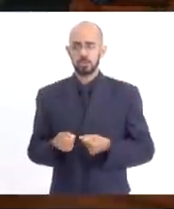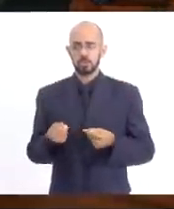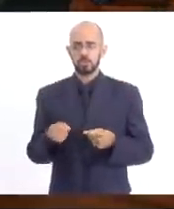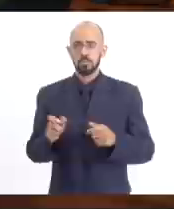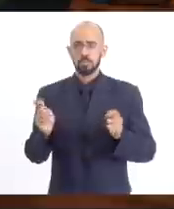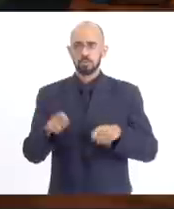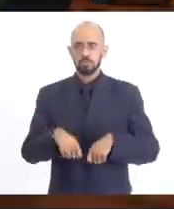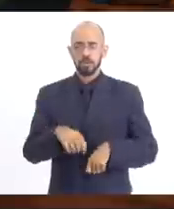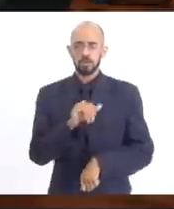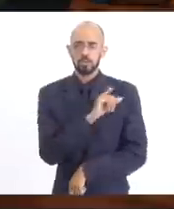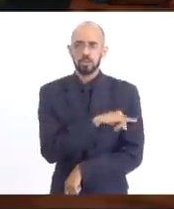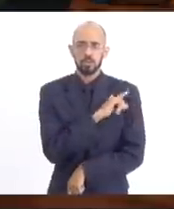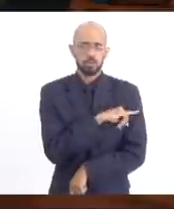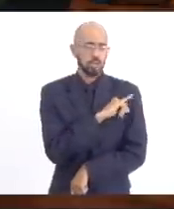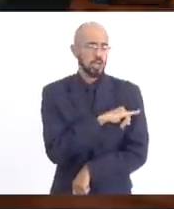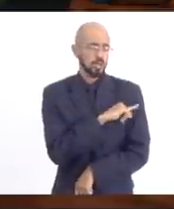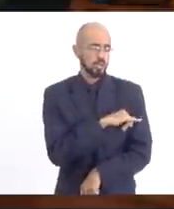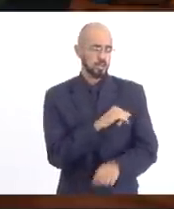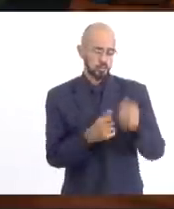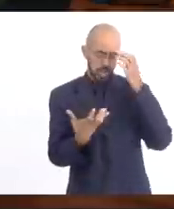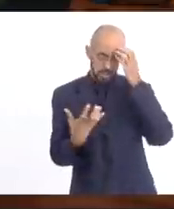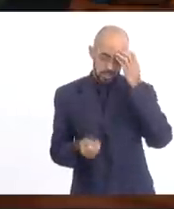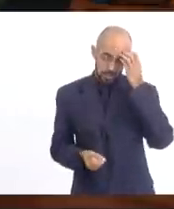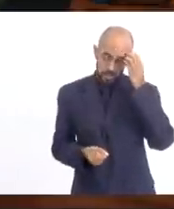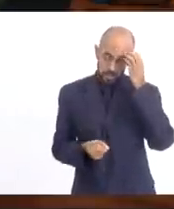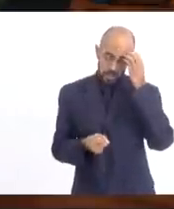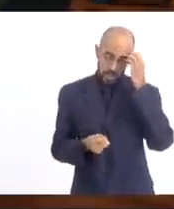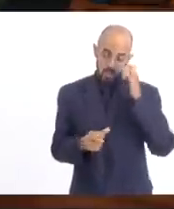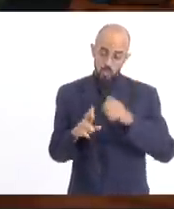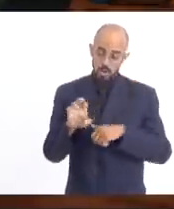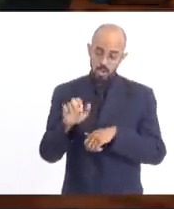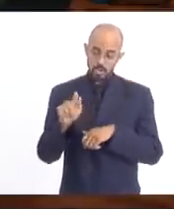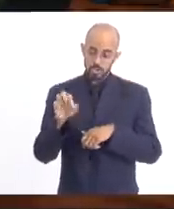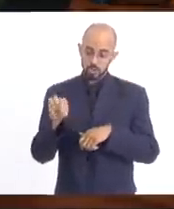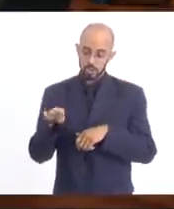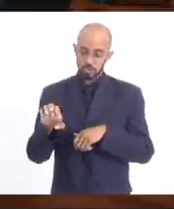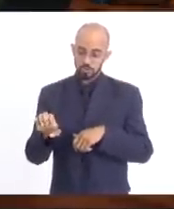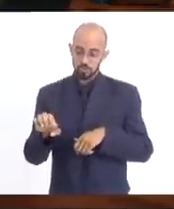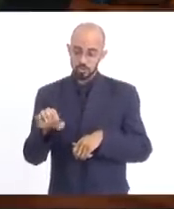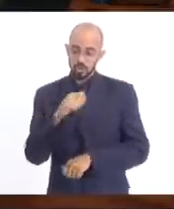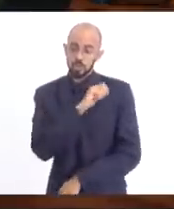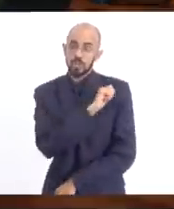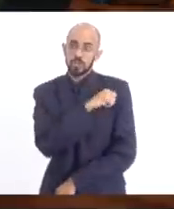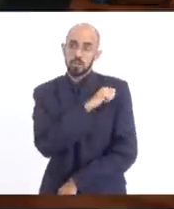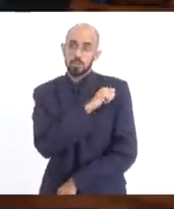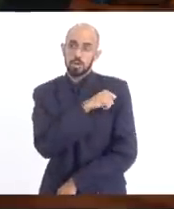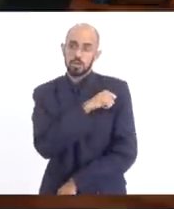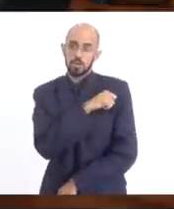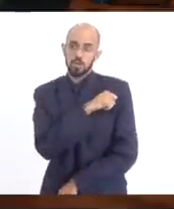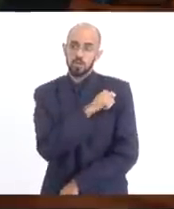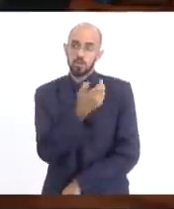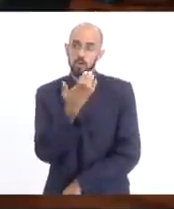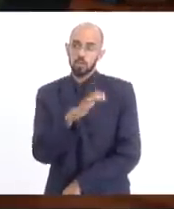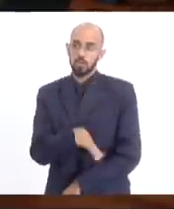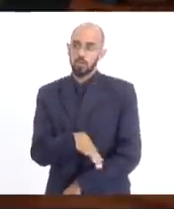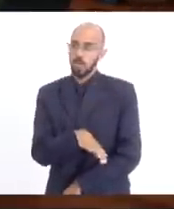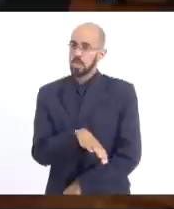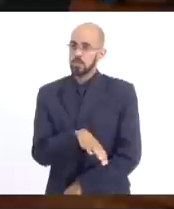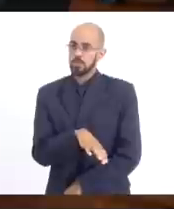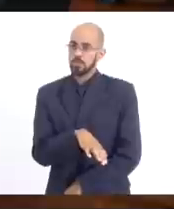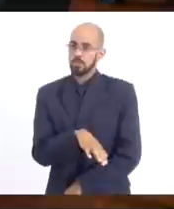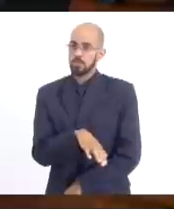possibilidade do Rio de Janeiro fazer adesão ou não do regime de recuperação foi uma negativa. E, pasmem, a negativa do Conselho, e eu não